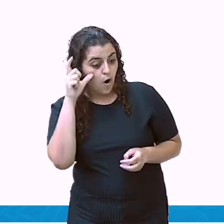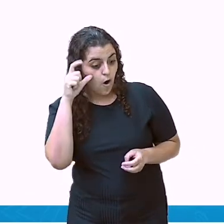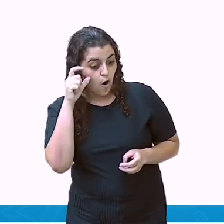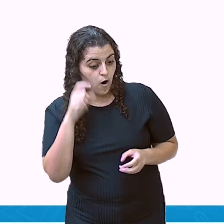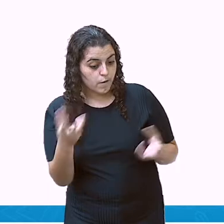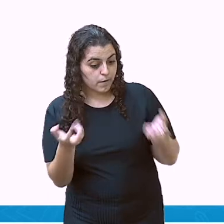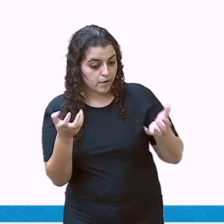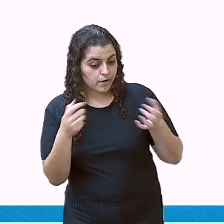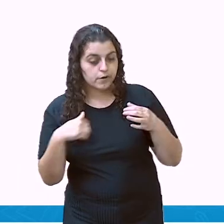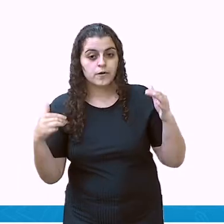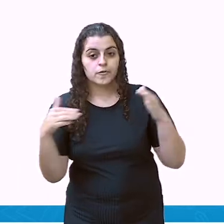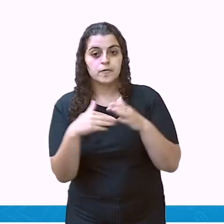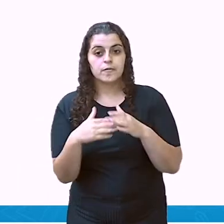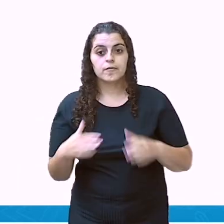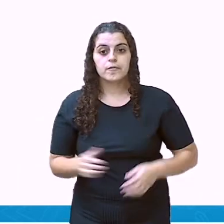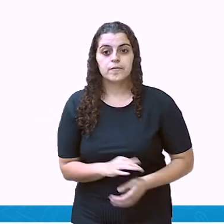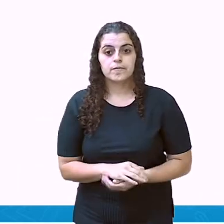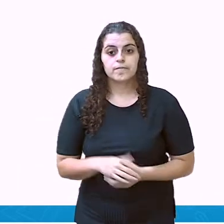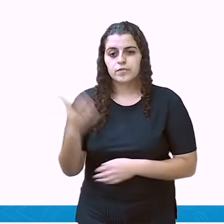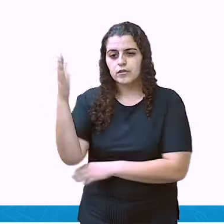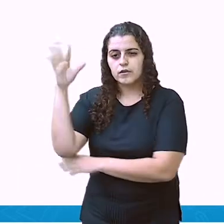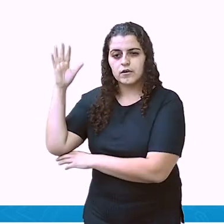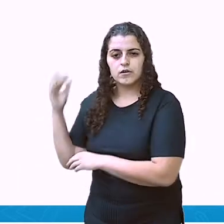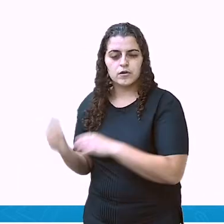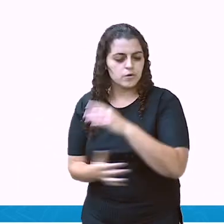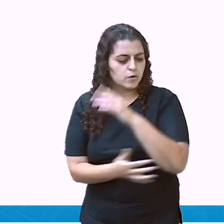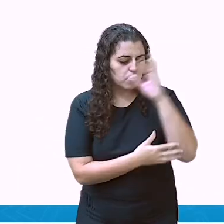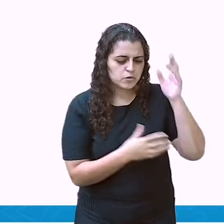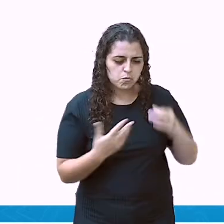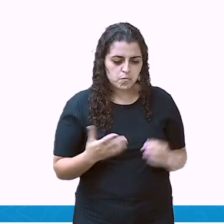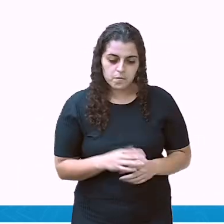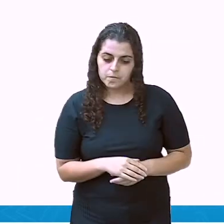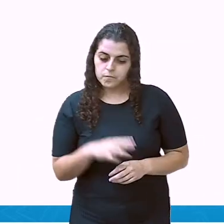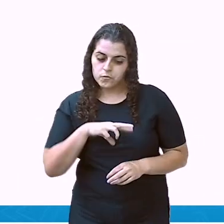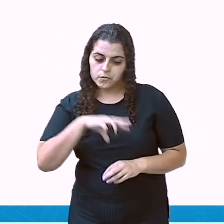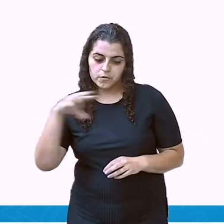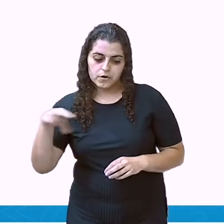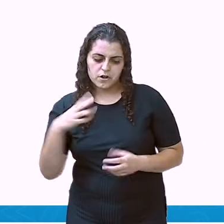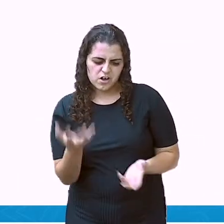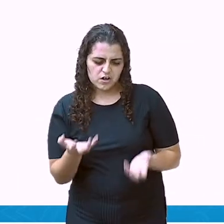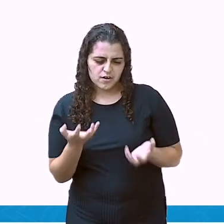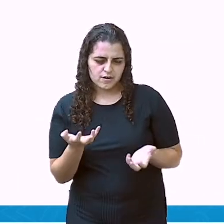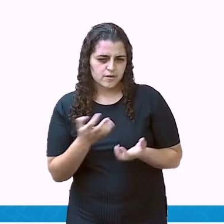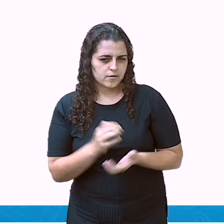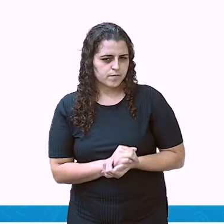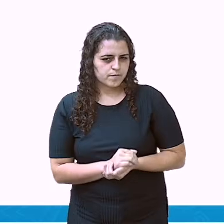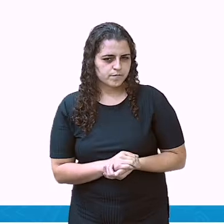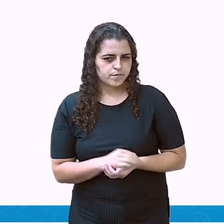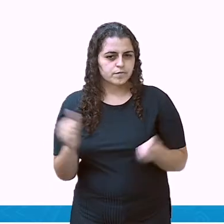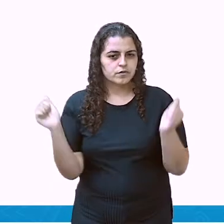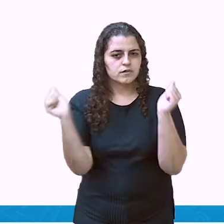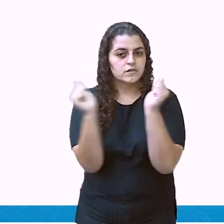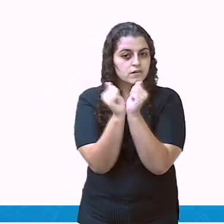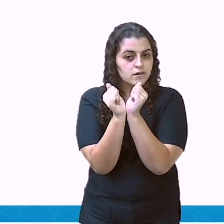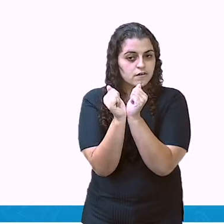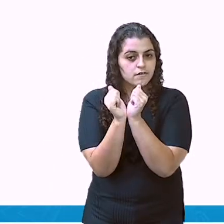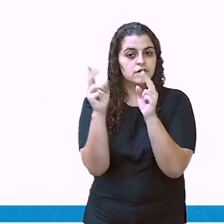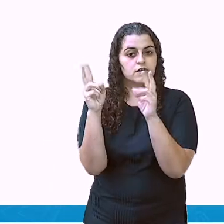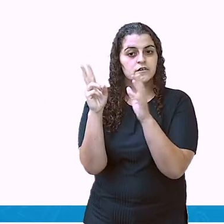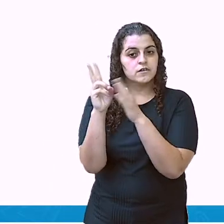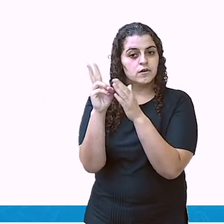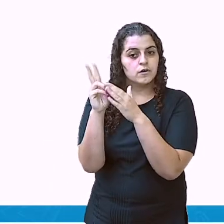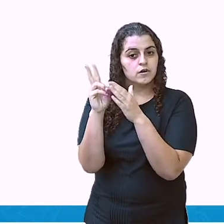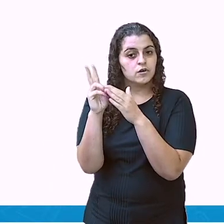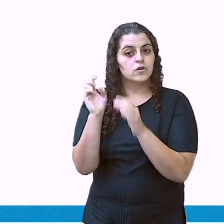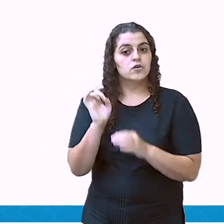imaginar, né? Em florestas, em rios, em tudo. Ele quis escravizar o índio, só que o